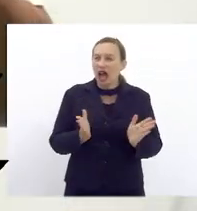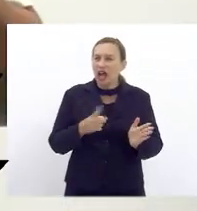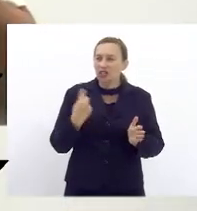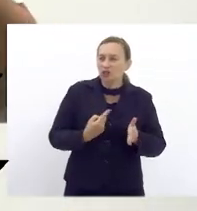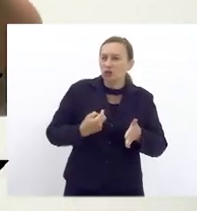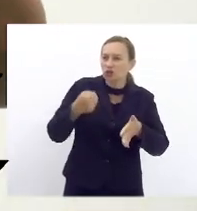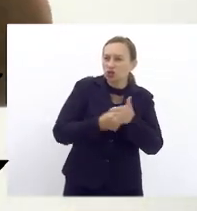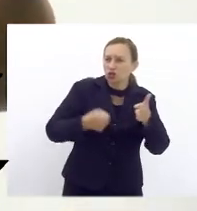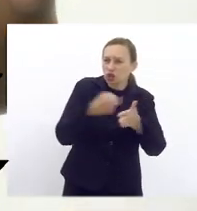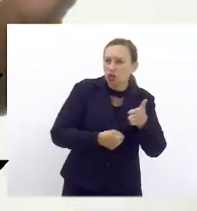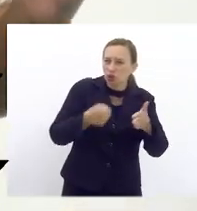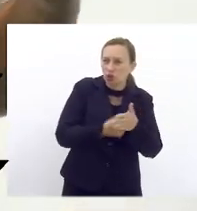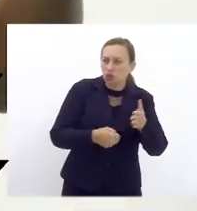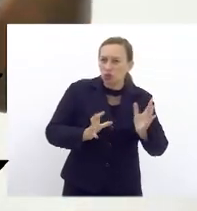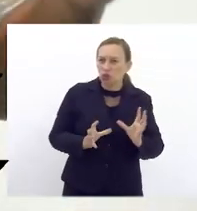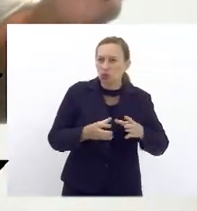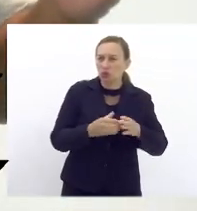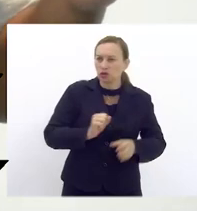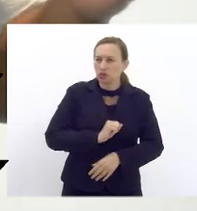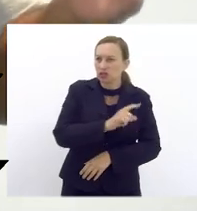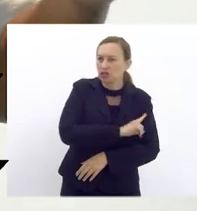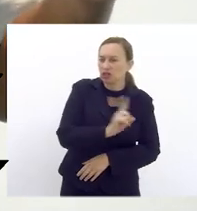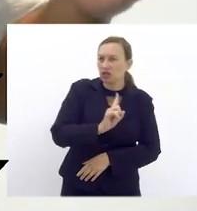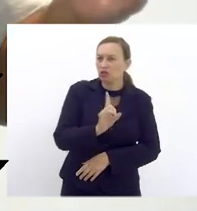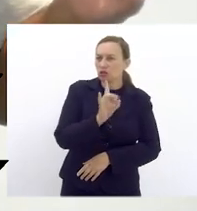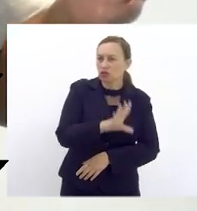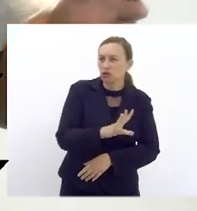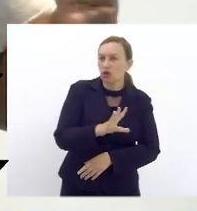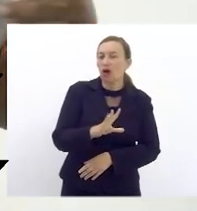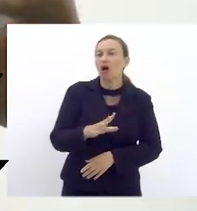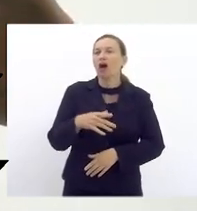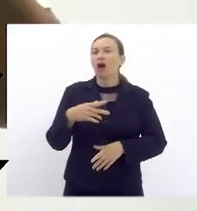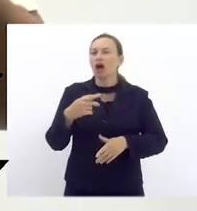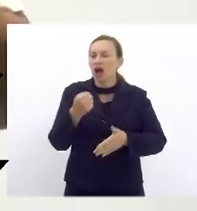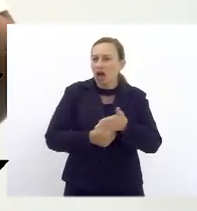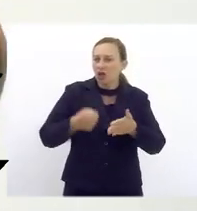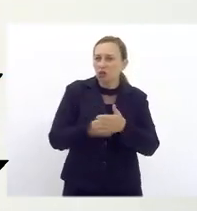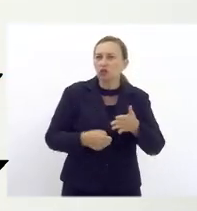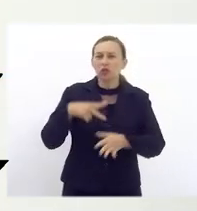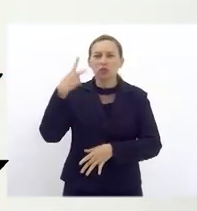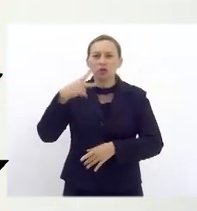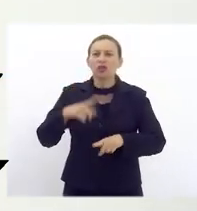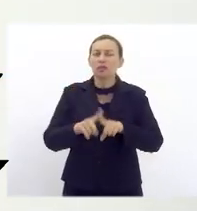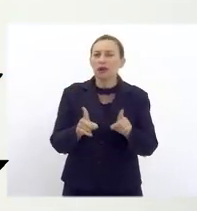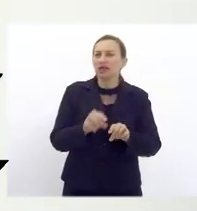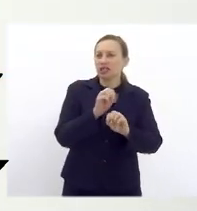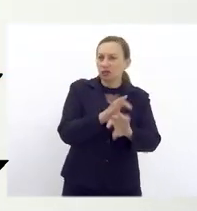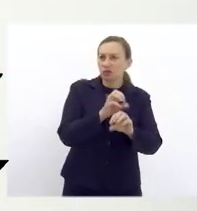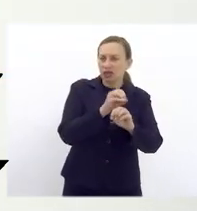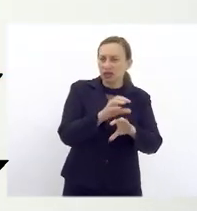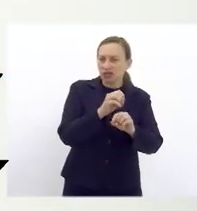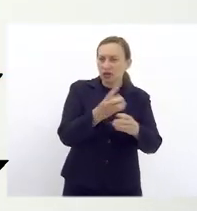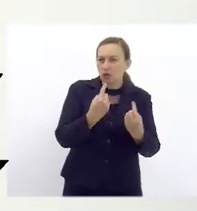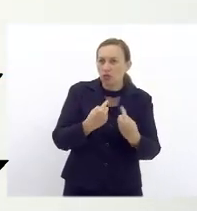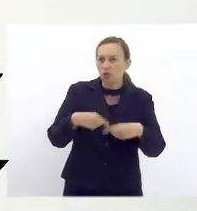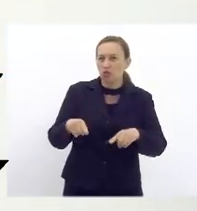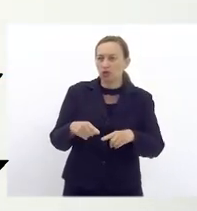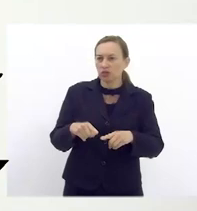campo de São Gonçalo se estende não somente a luta política mas também para uma educação anti-racista